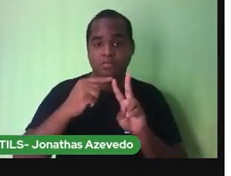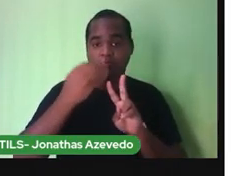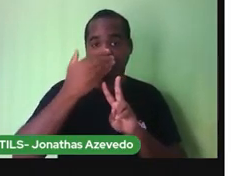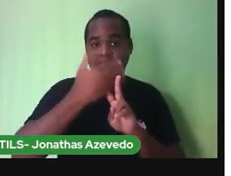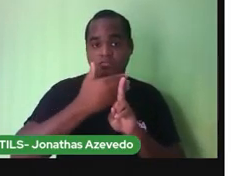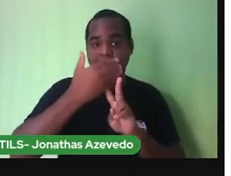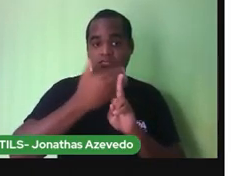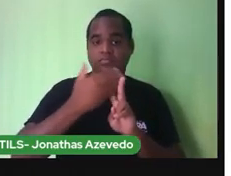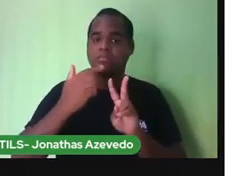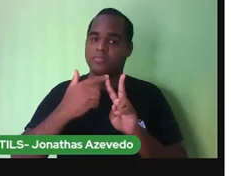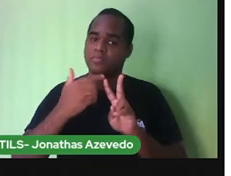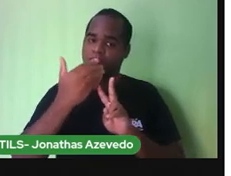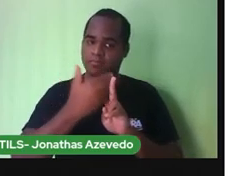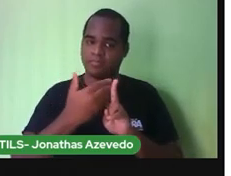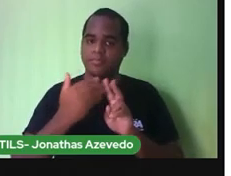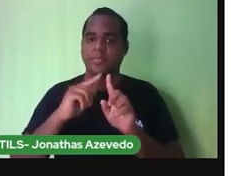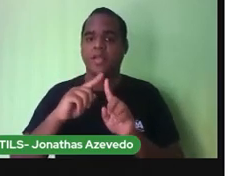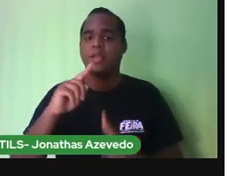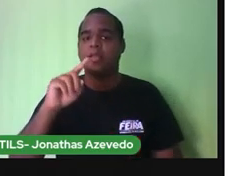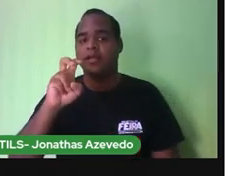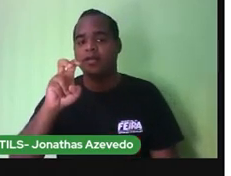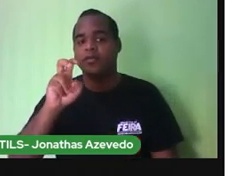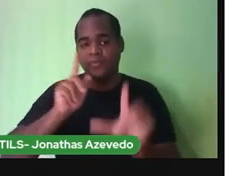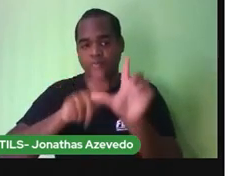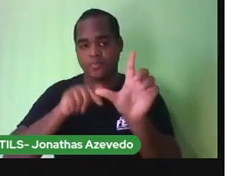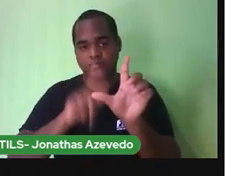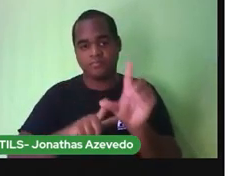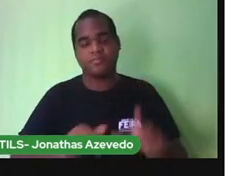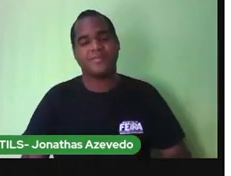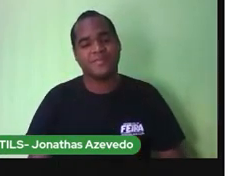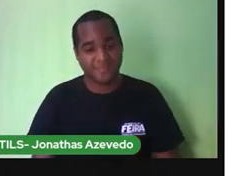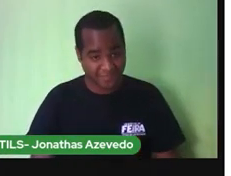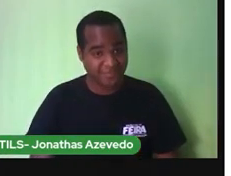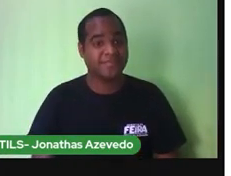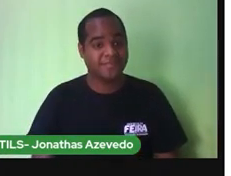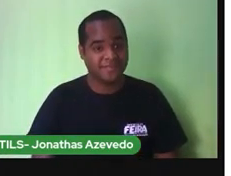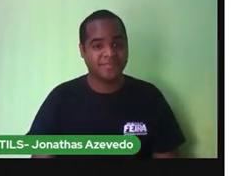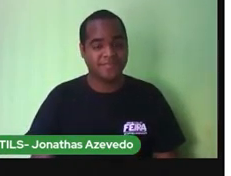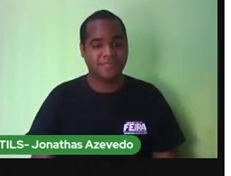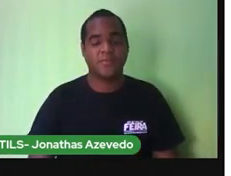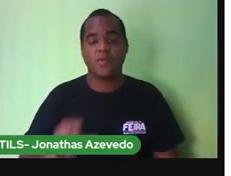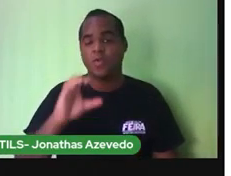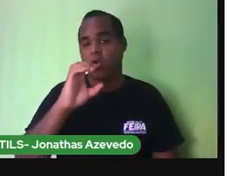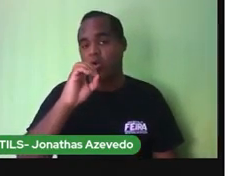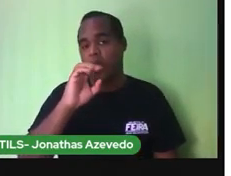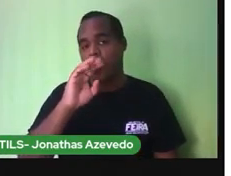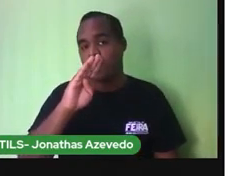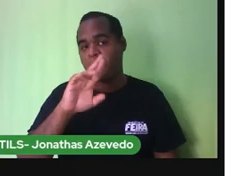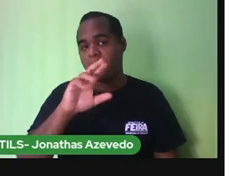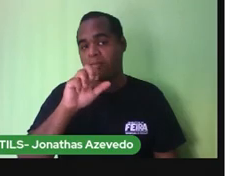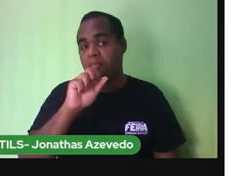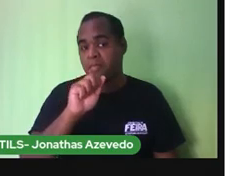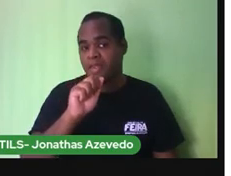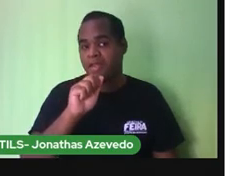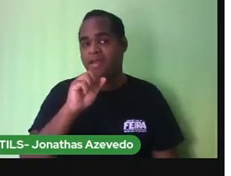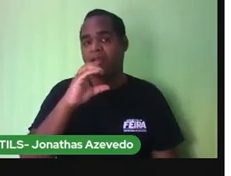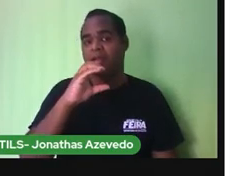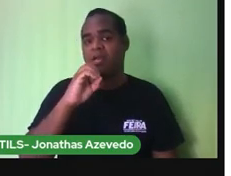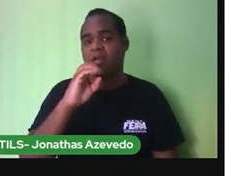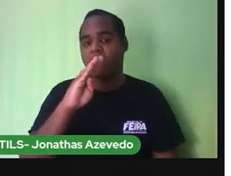com duas sílabas e 5 letrinhas olha cobra no